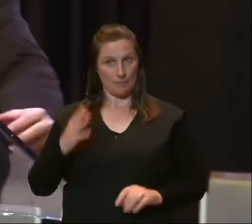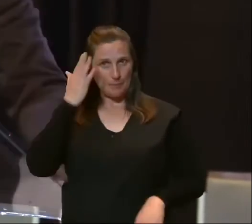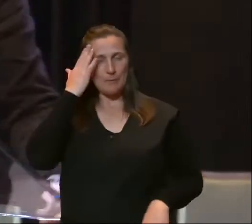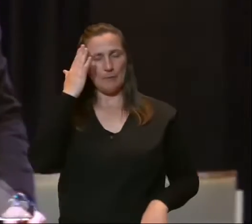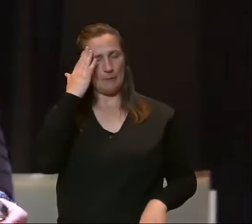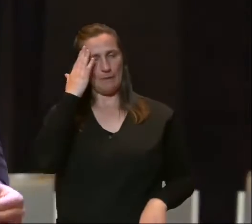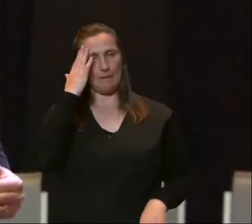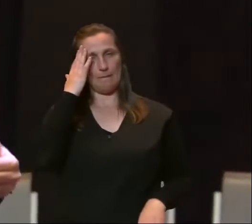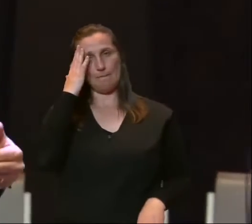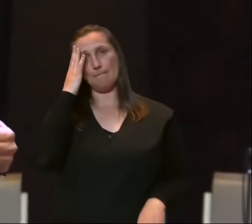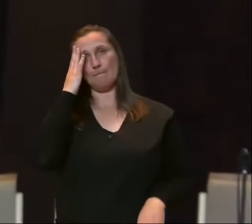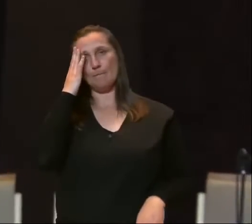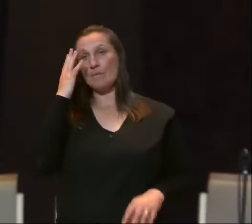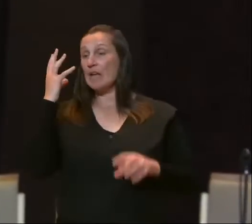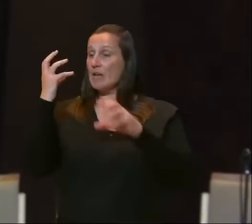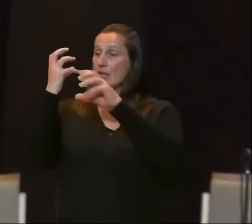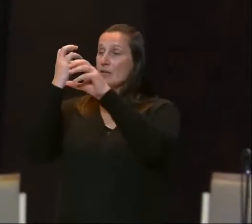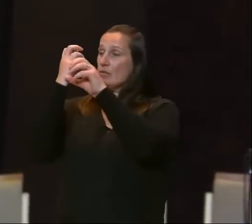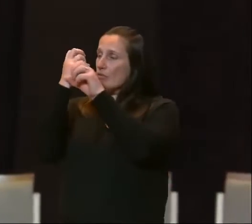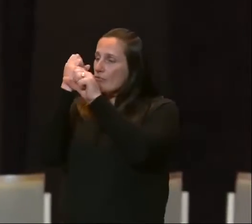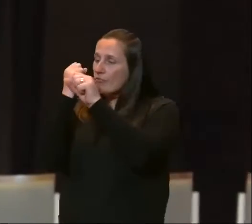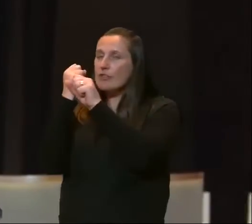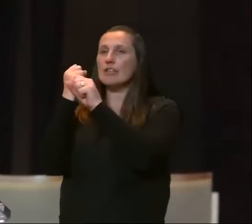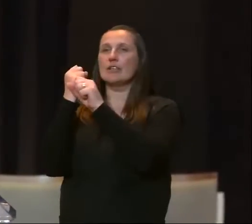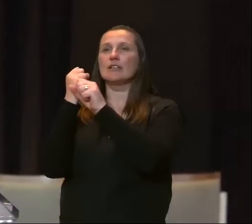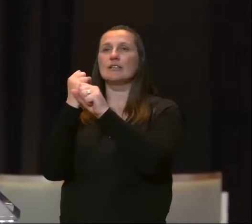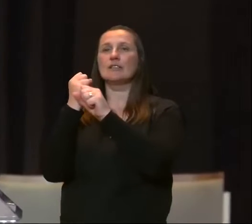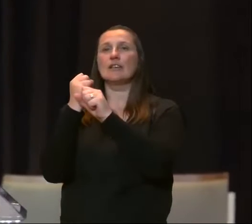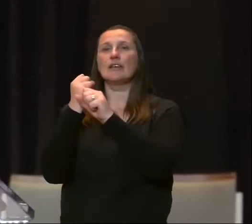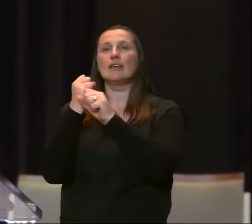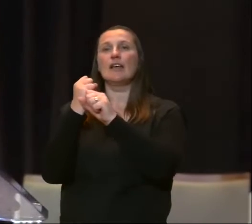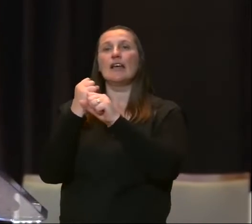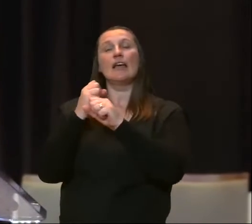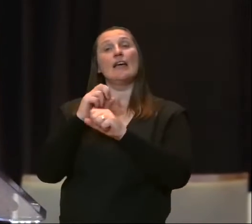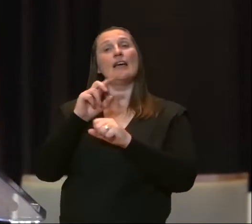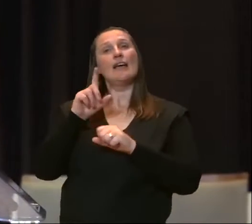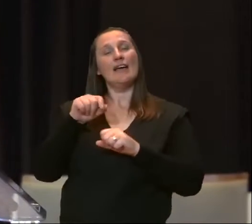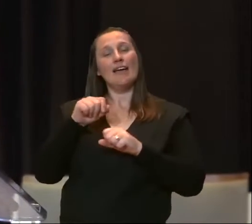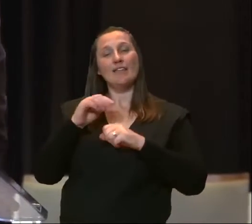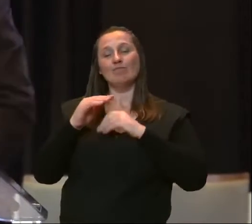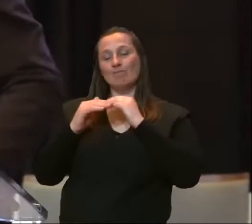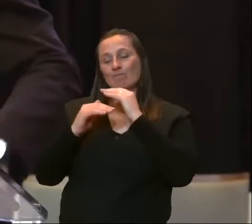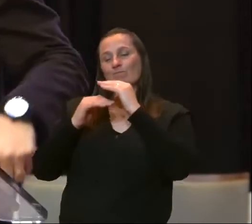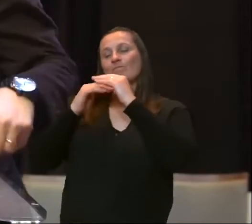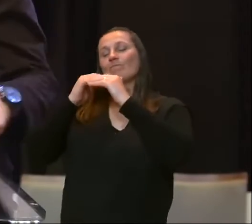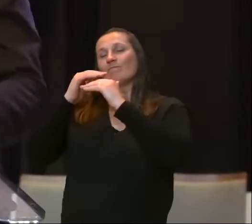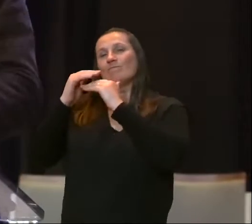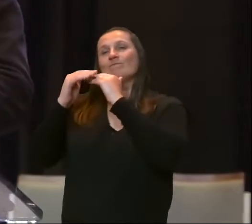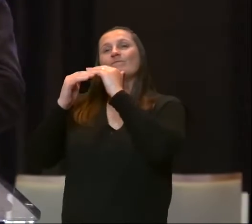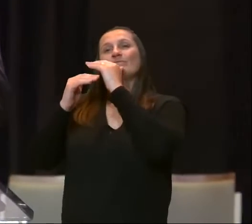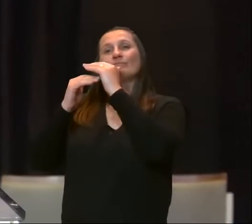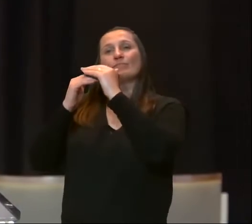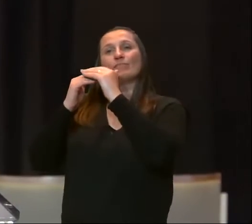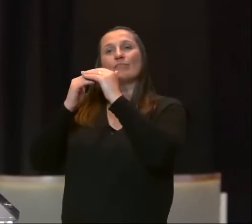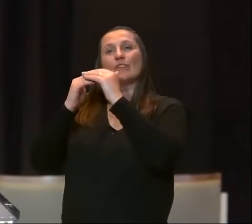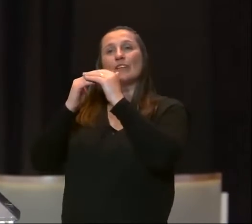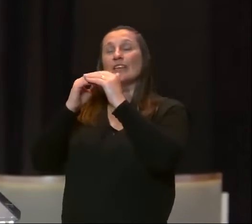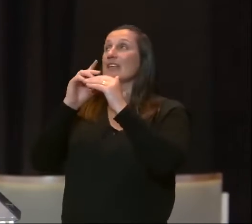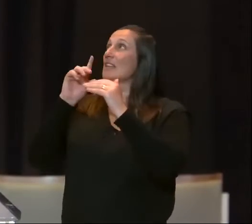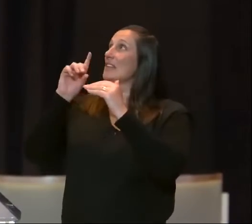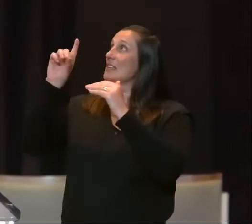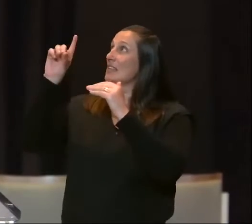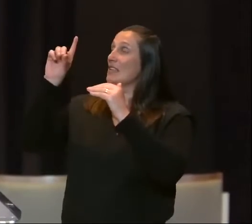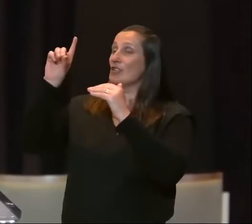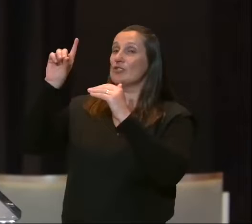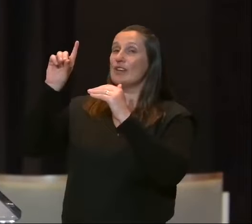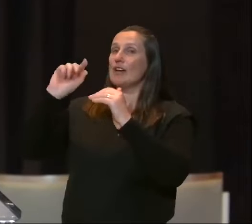Sabe, essa confiança ela é construída, ela é gerada pelas confirmações e